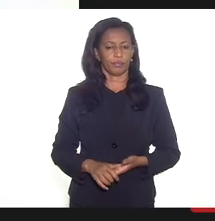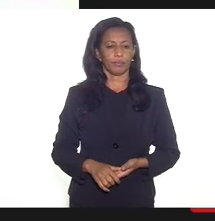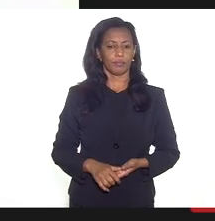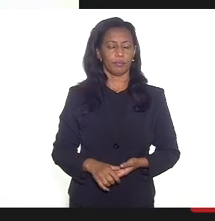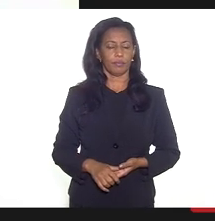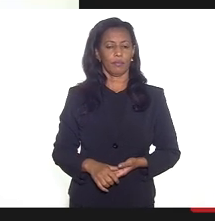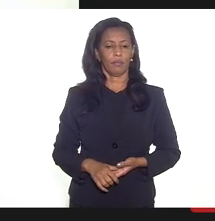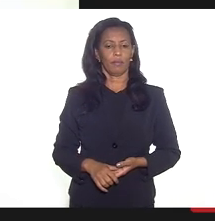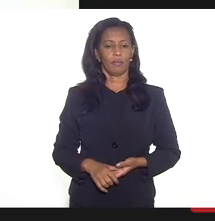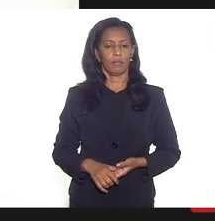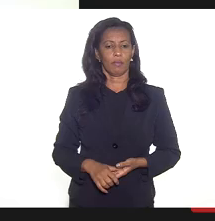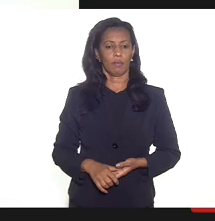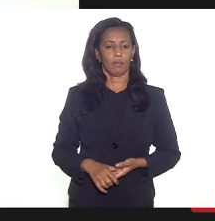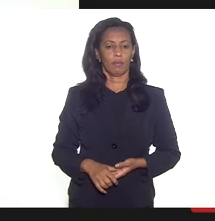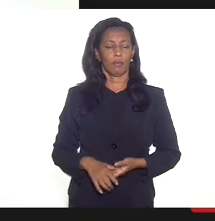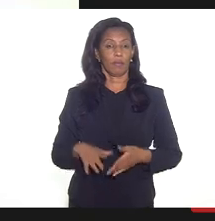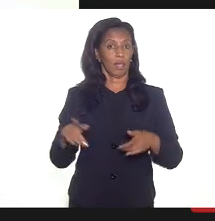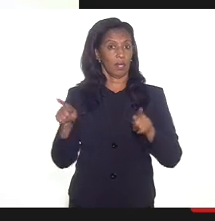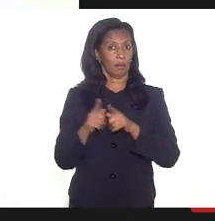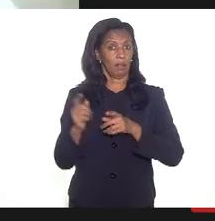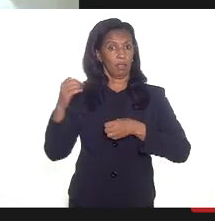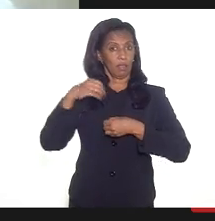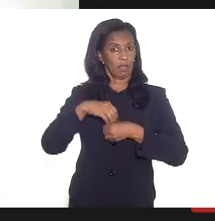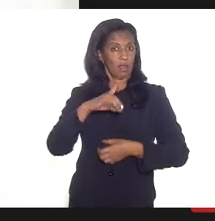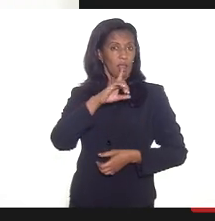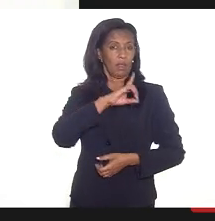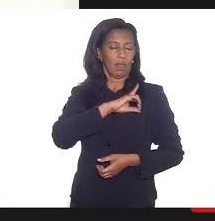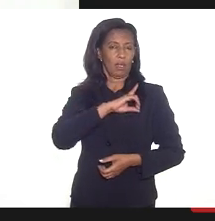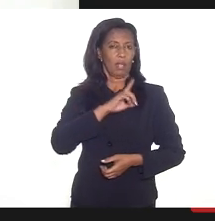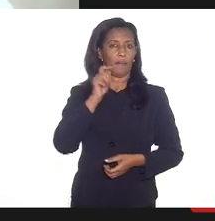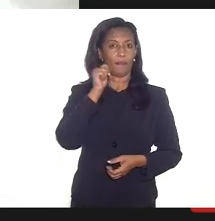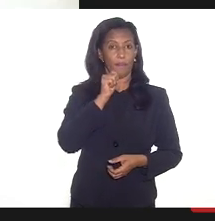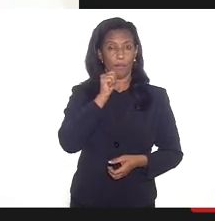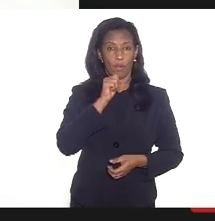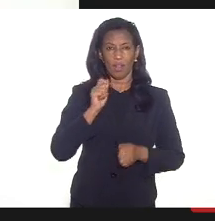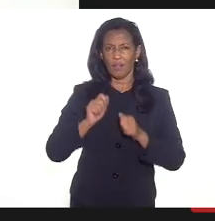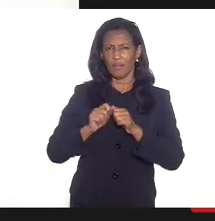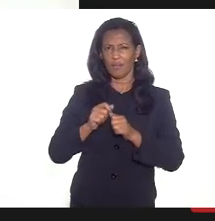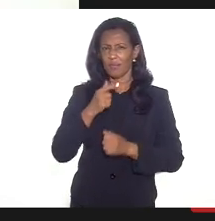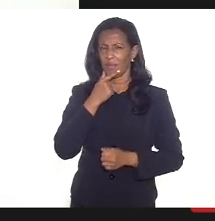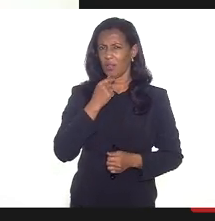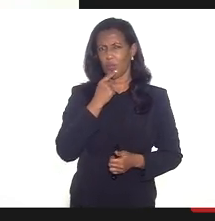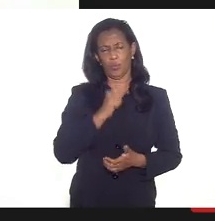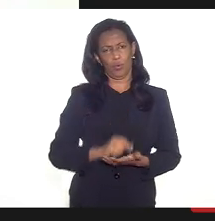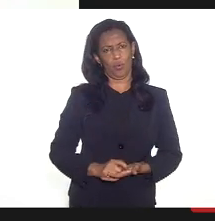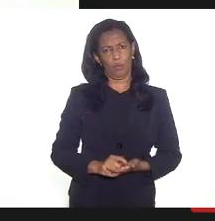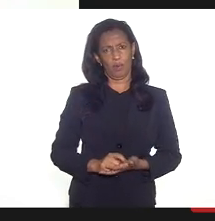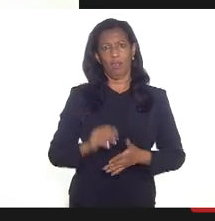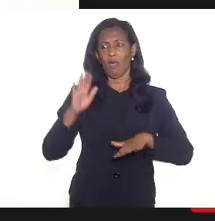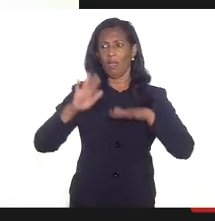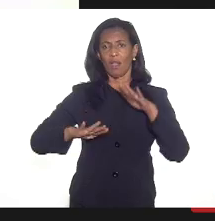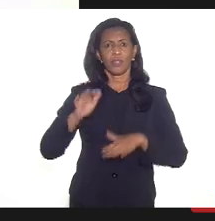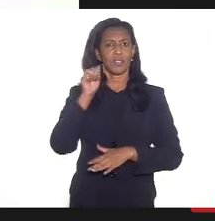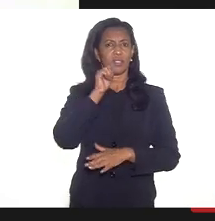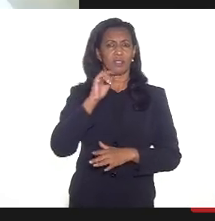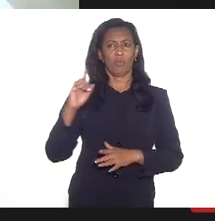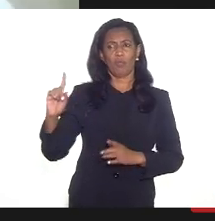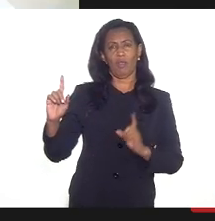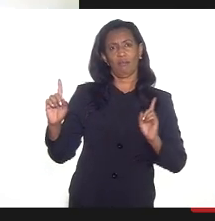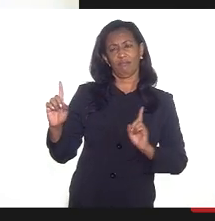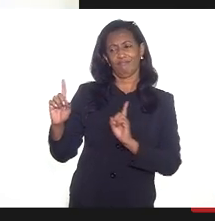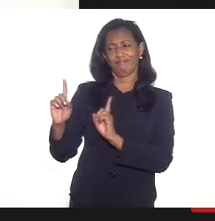o atendimento nas delegacias de mulher feitas por homens. Por muitas das vezes, as mulheres elas